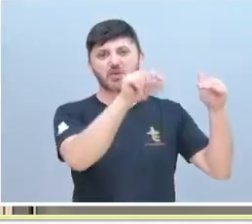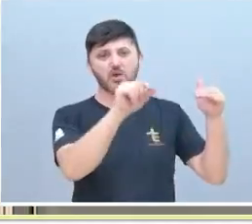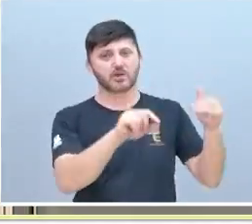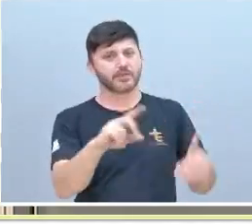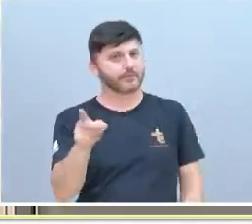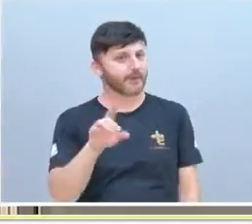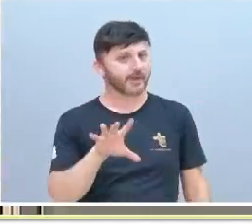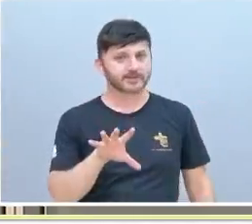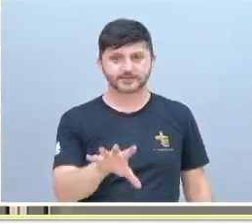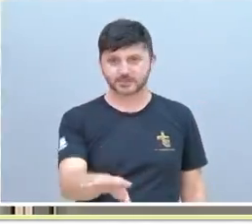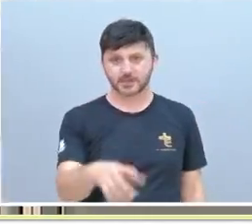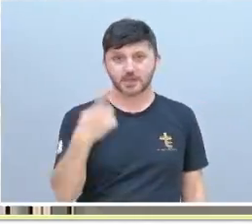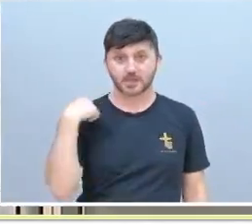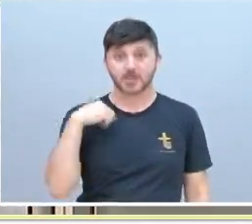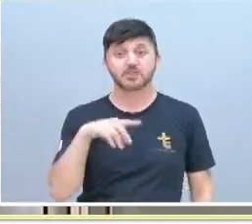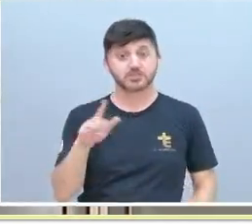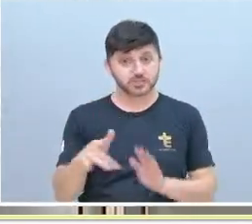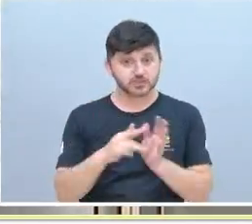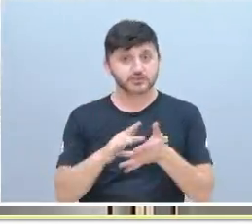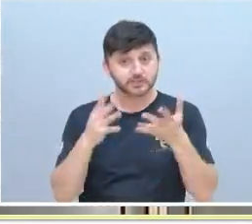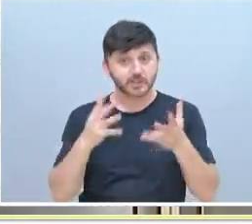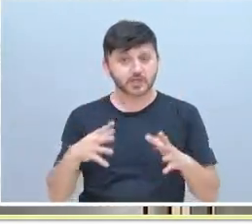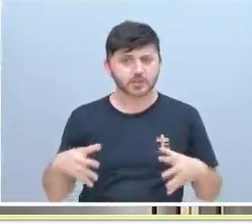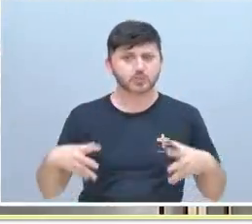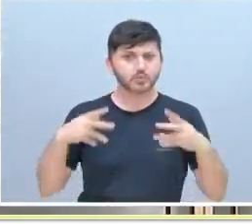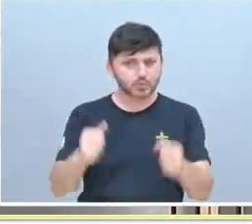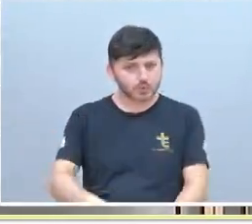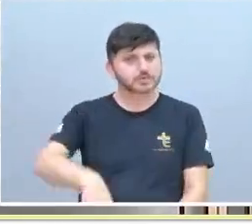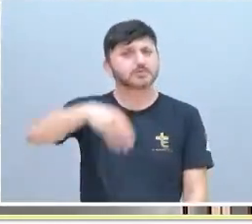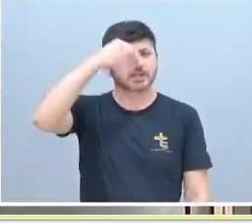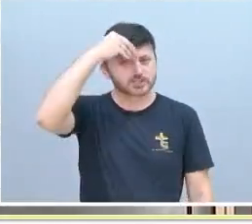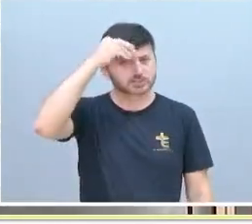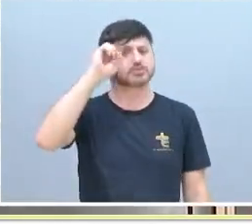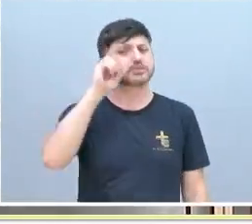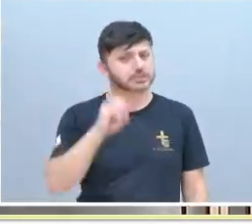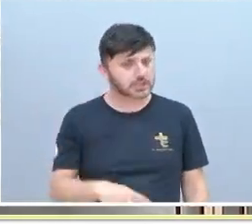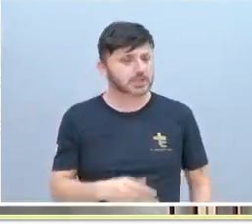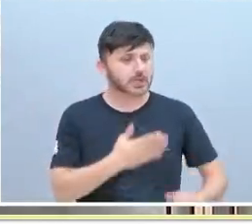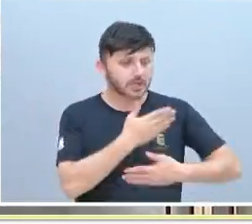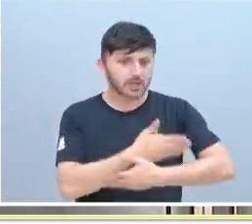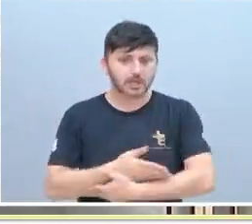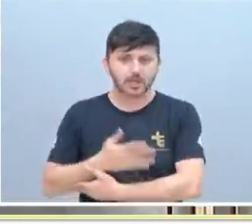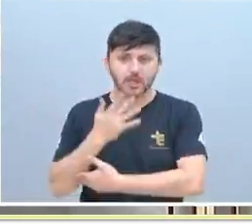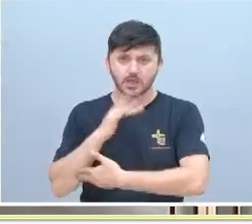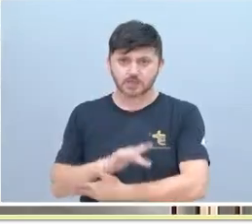Lembremos das missas que aconteciam nas catacumbas de Roma.